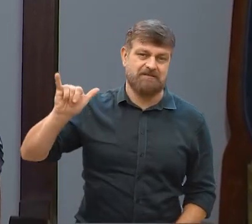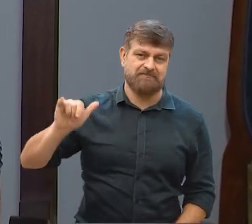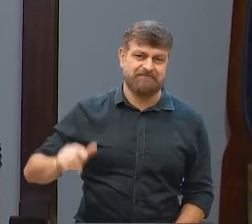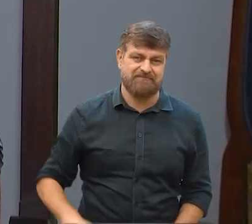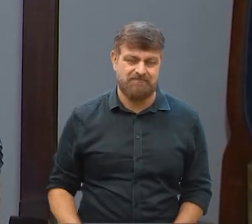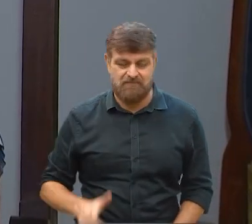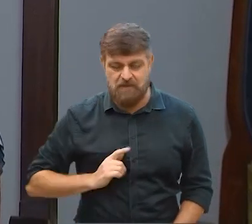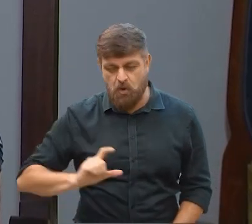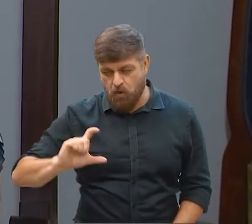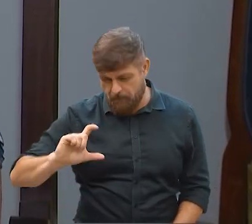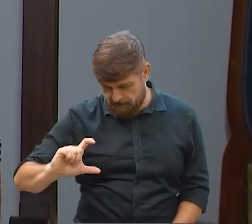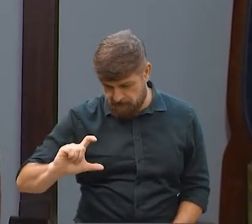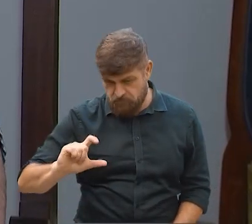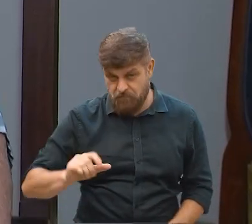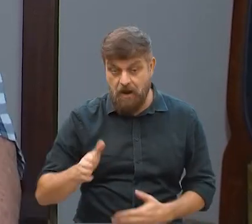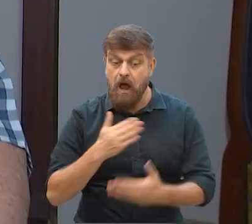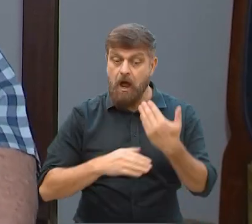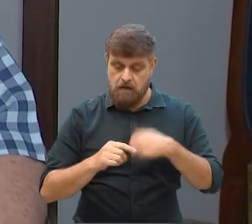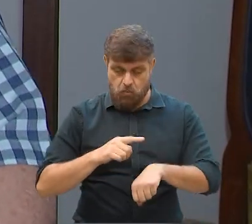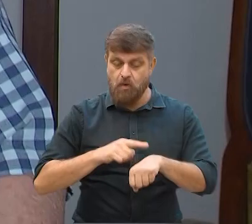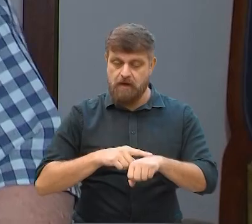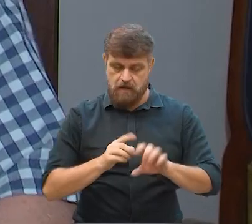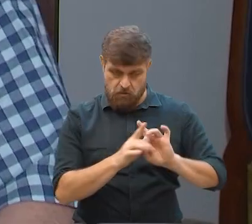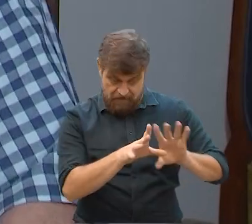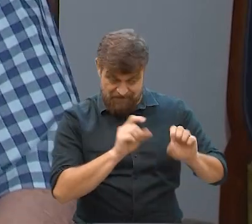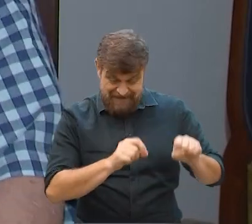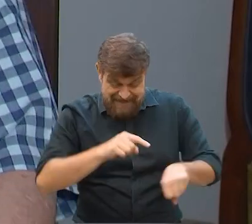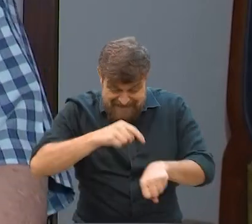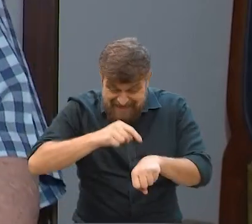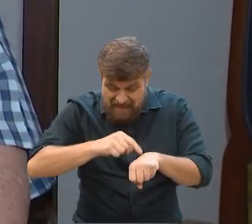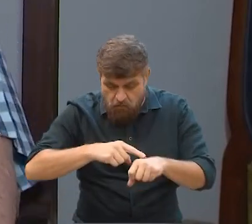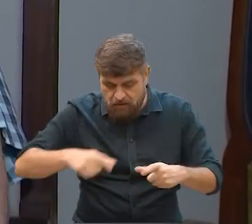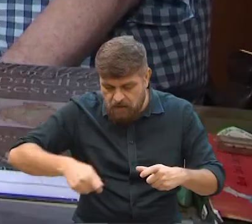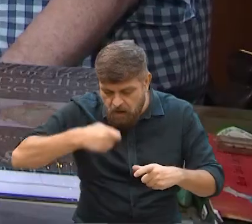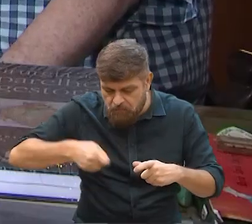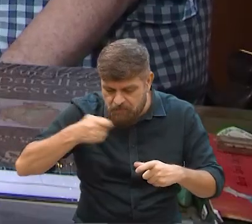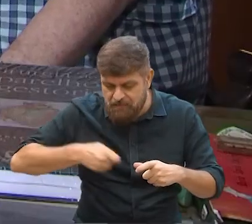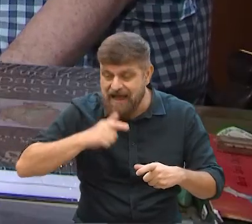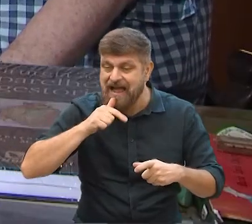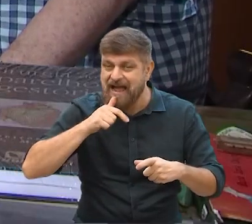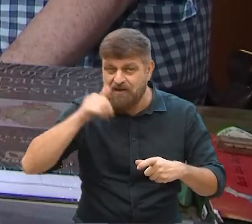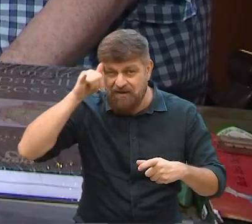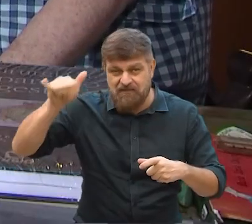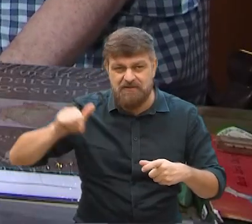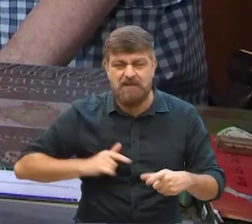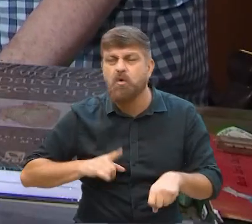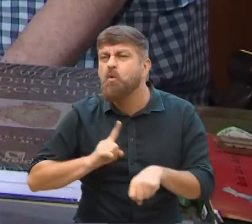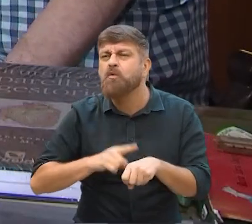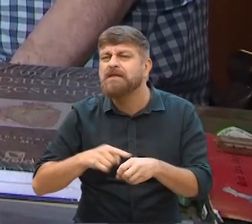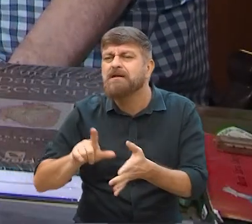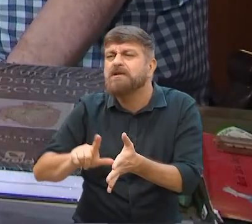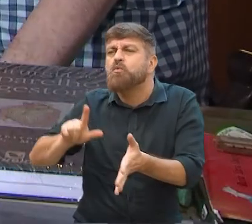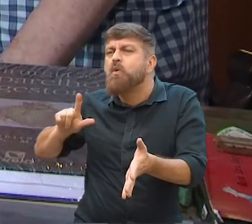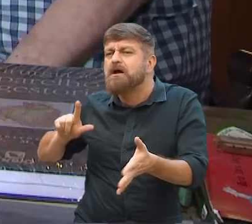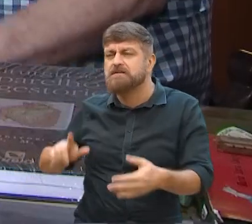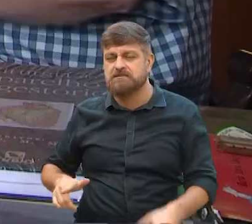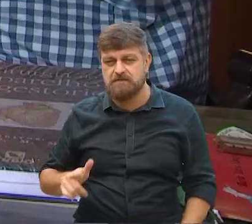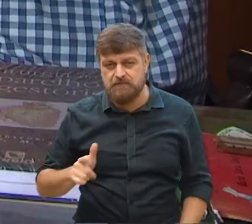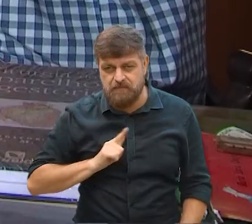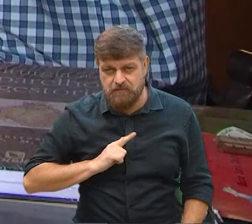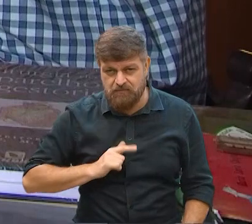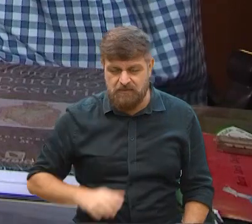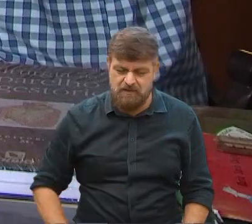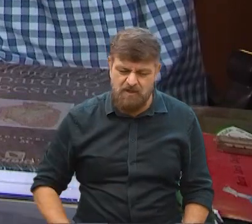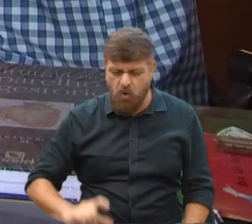Deve beber aquela água toda que nós já falamos fora. Durante não. Tem um período em que se pode tomar antes ou depois da refeição? Durante a refeição,